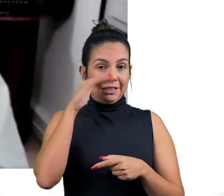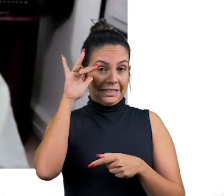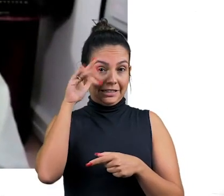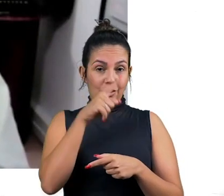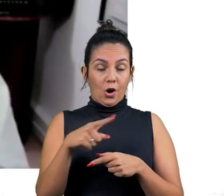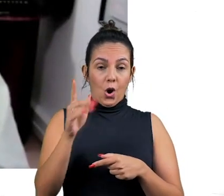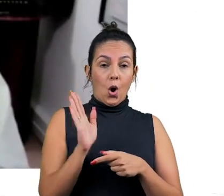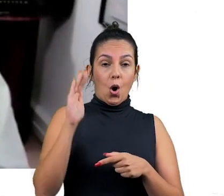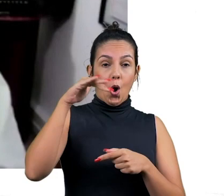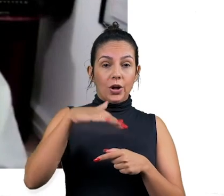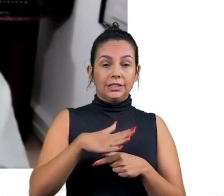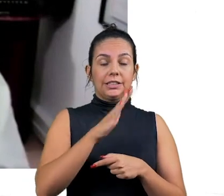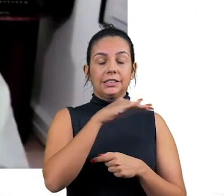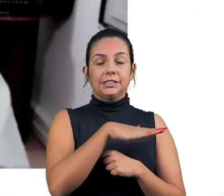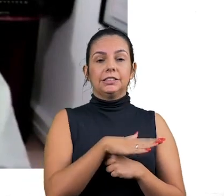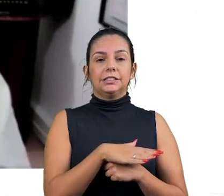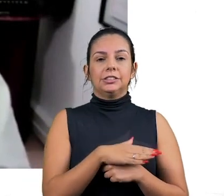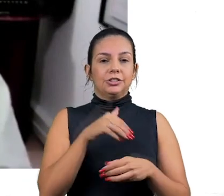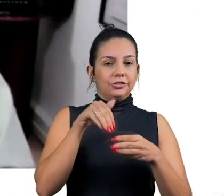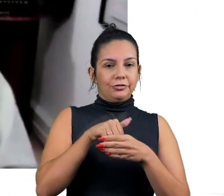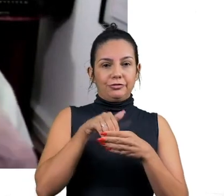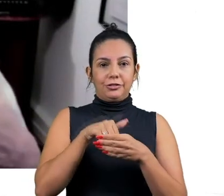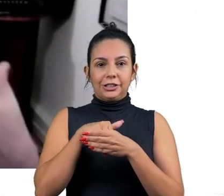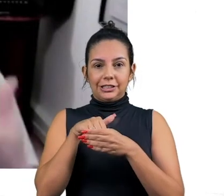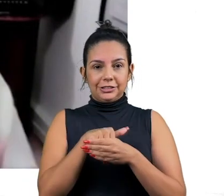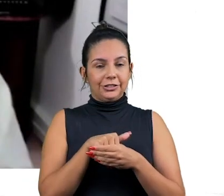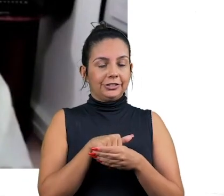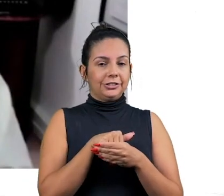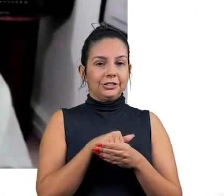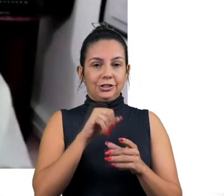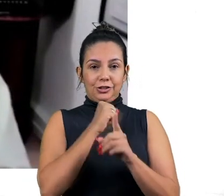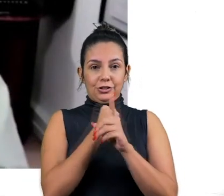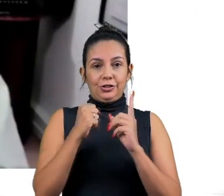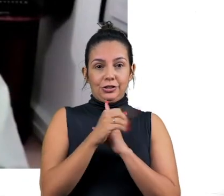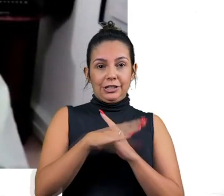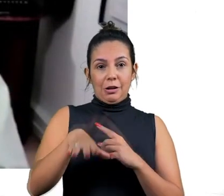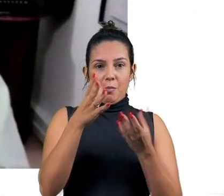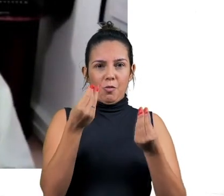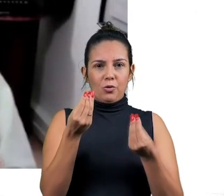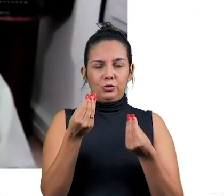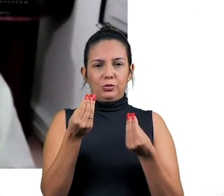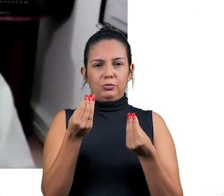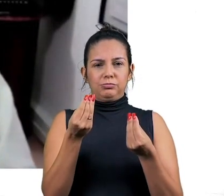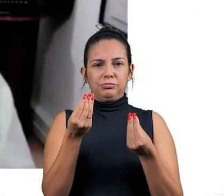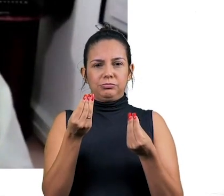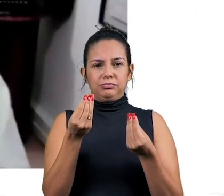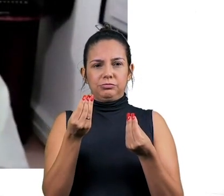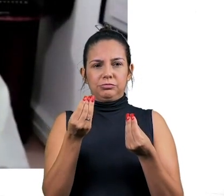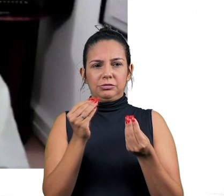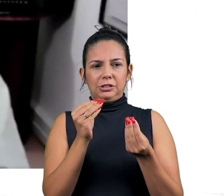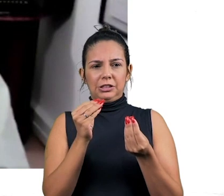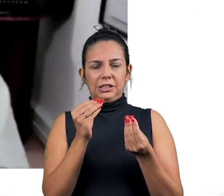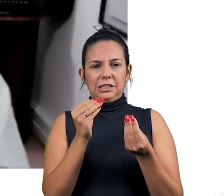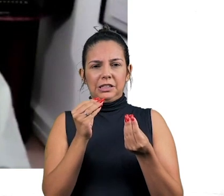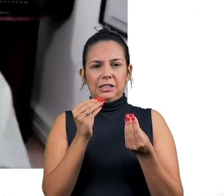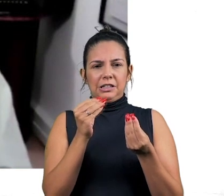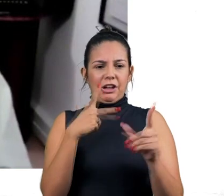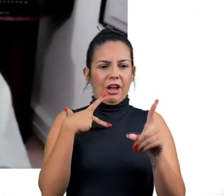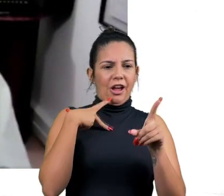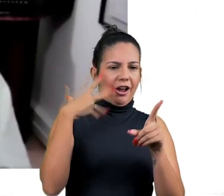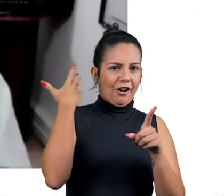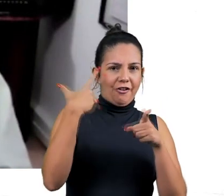àquela onda de eleições em que as sociedades estavam muito polarizadas e que levaram à